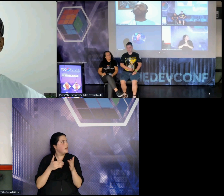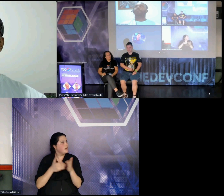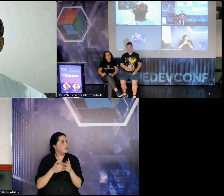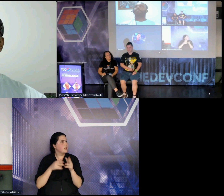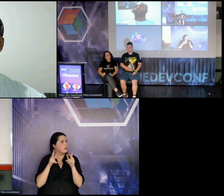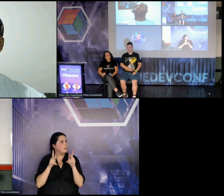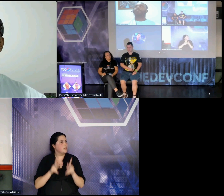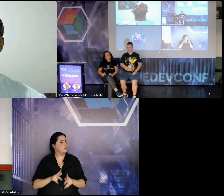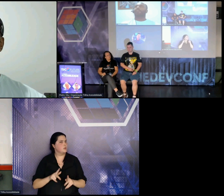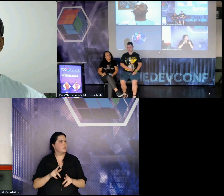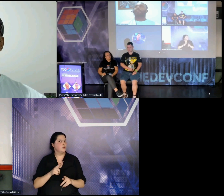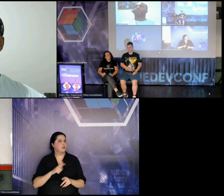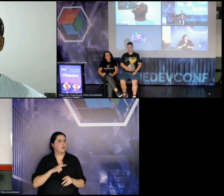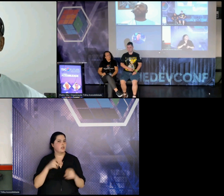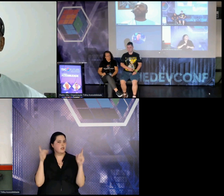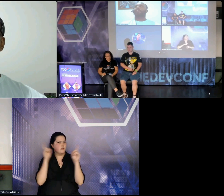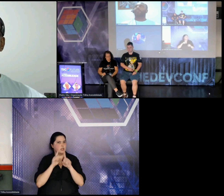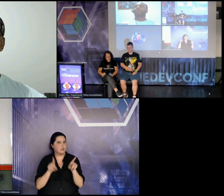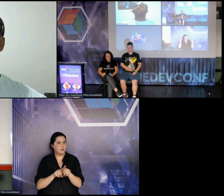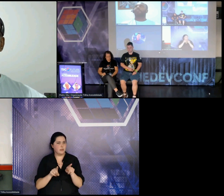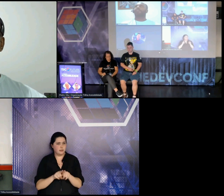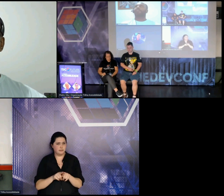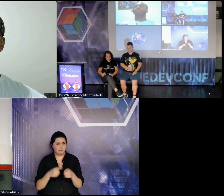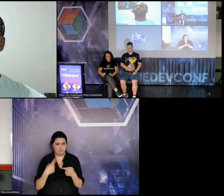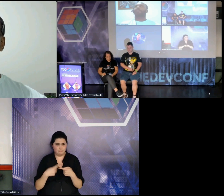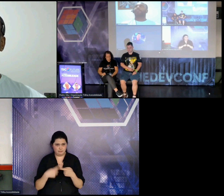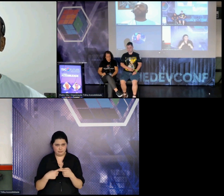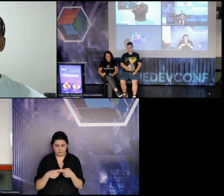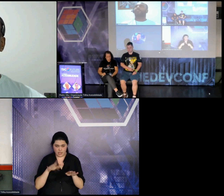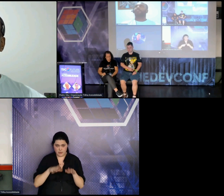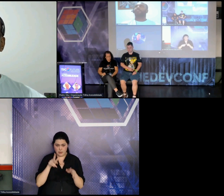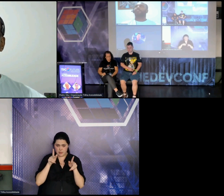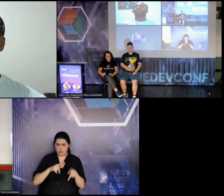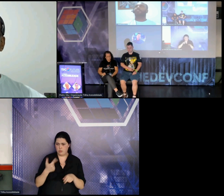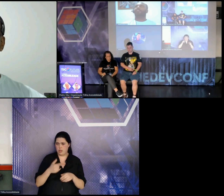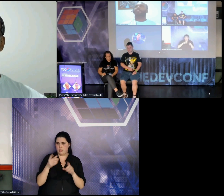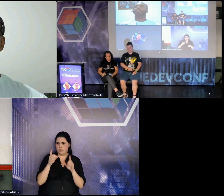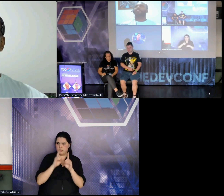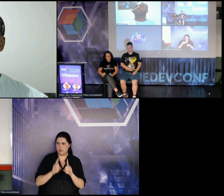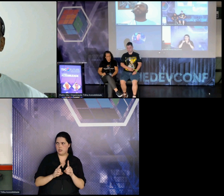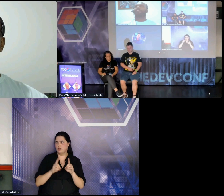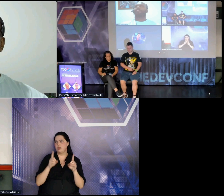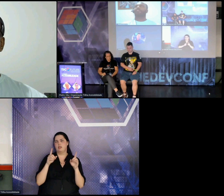pessoas com deficiência, porque às vezes pessoas sem deficiências